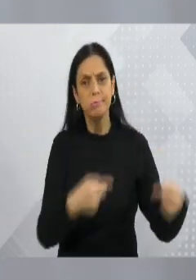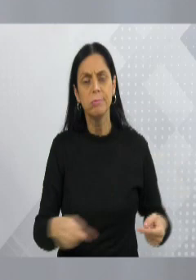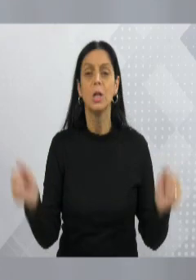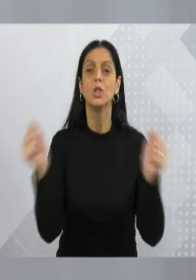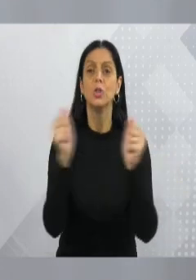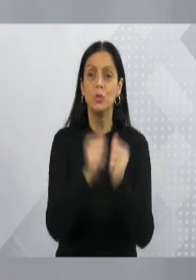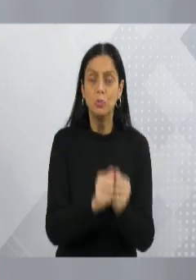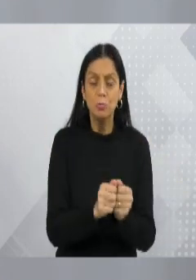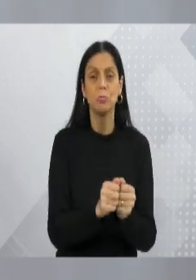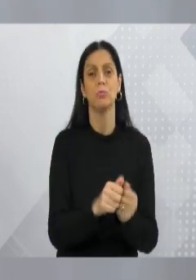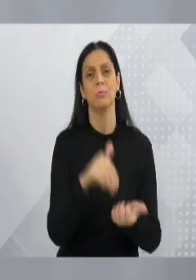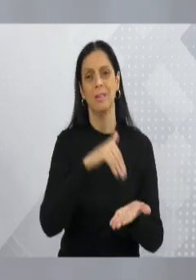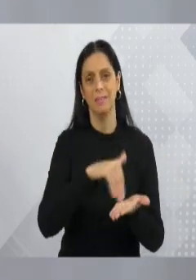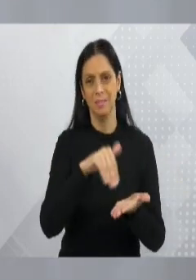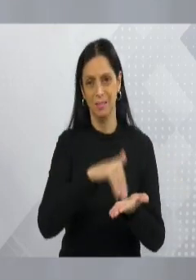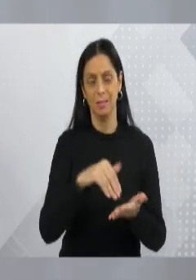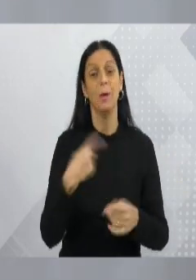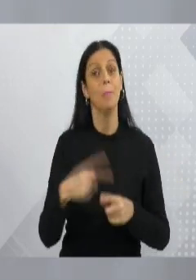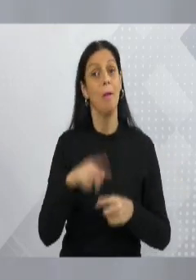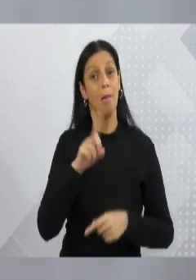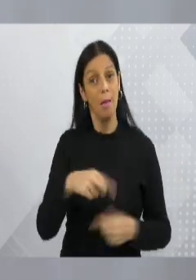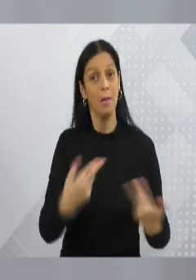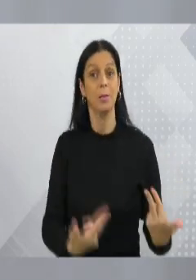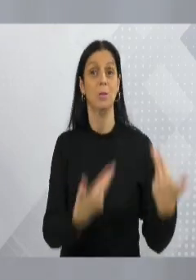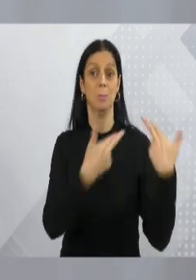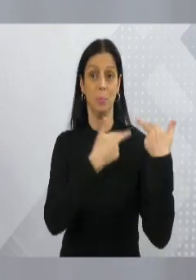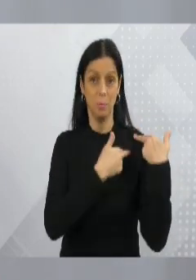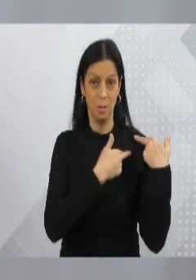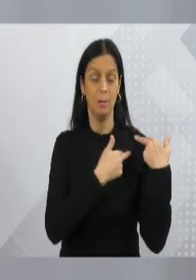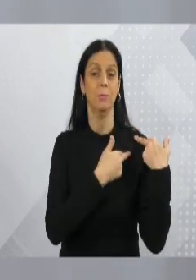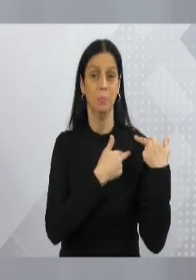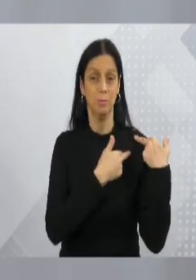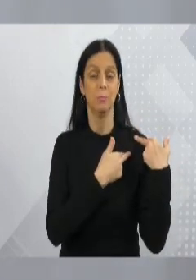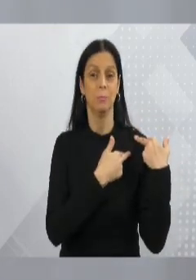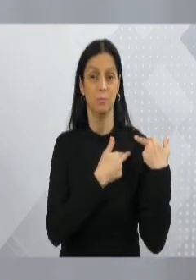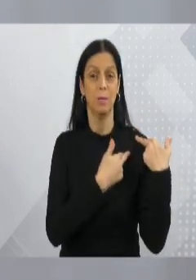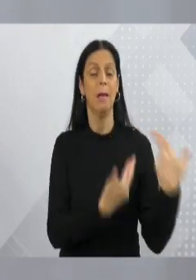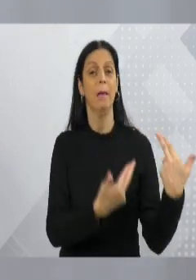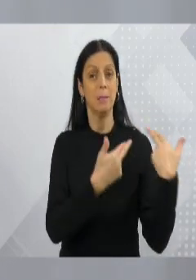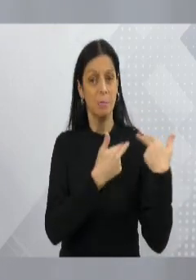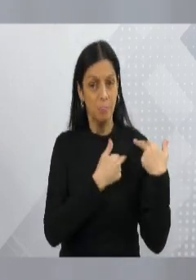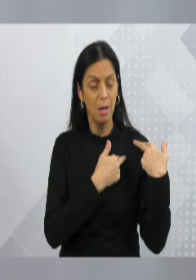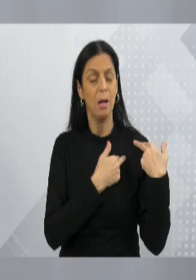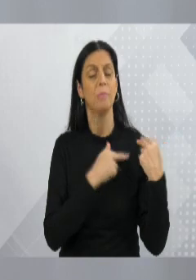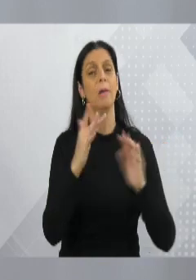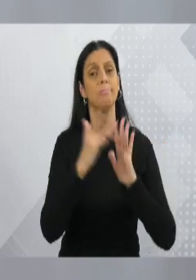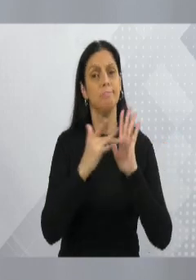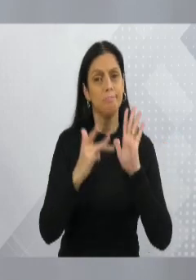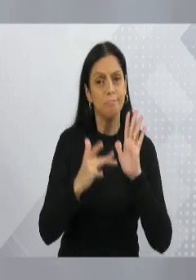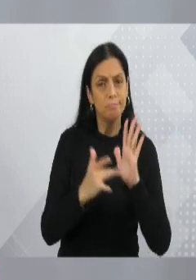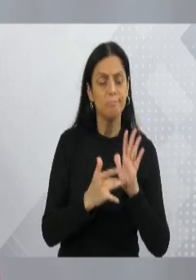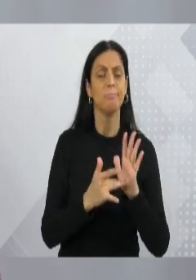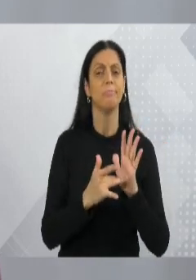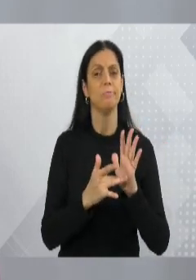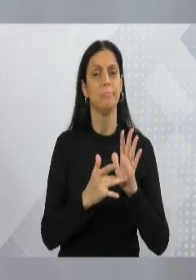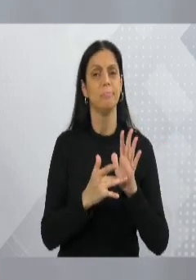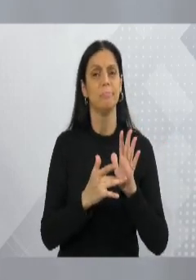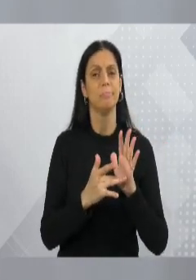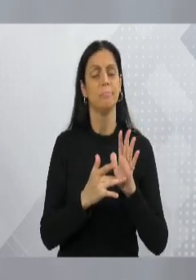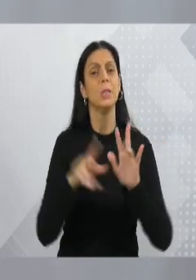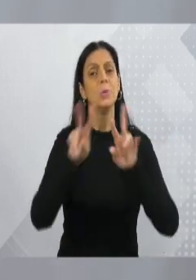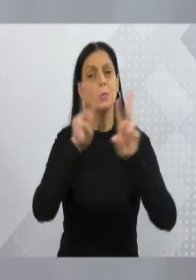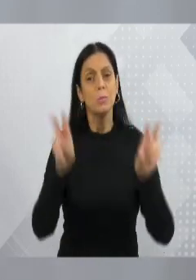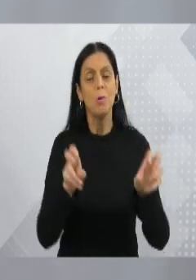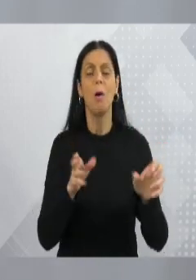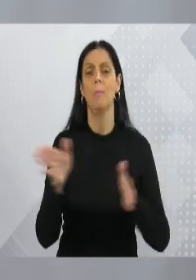a secretaria aqui é responsável sim para fazer e para colocar as pautas da questão da acessibilidade